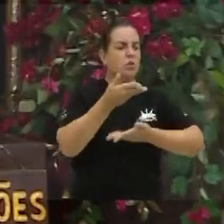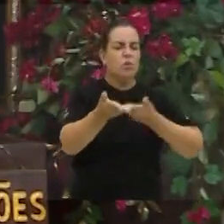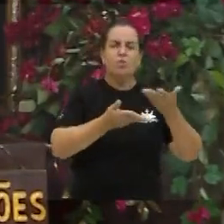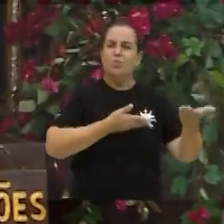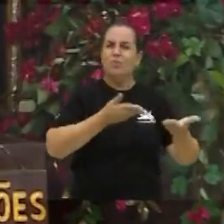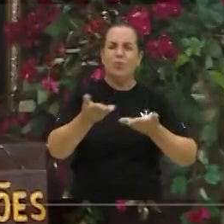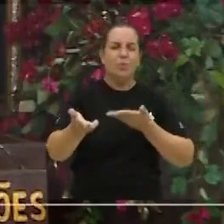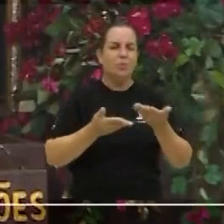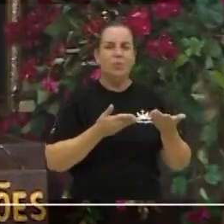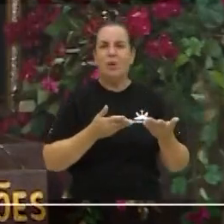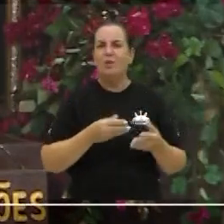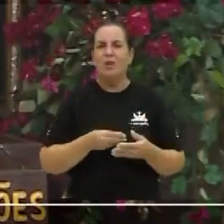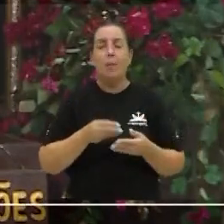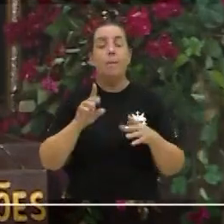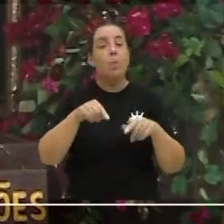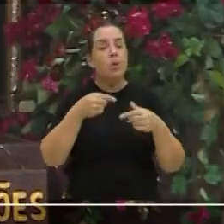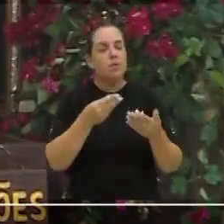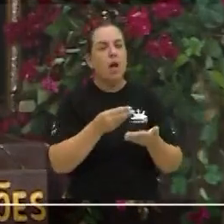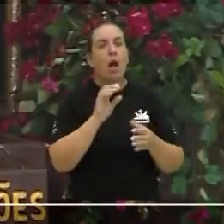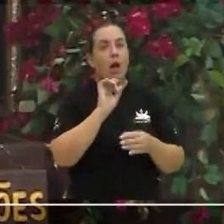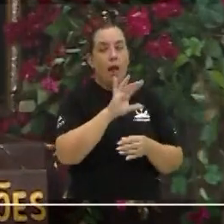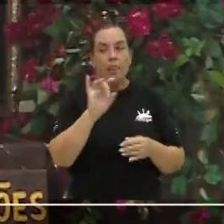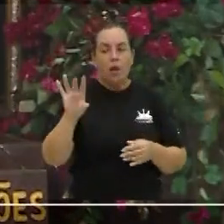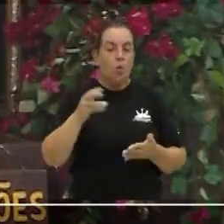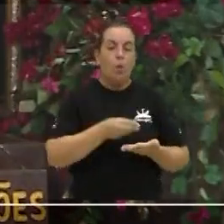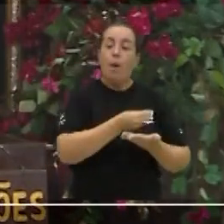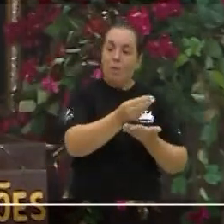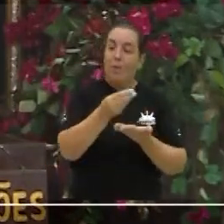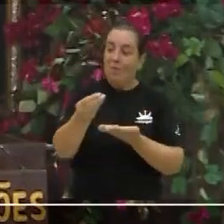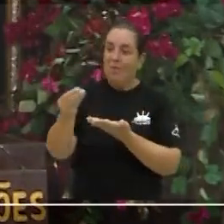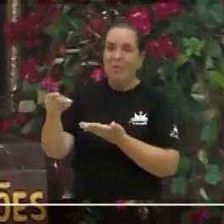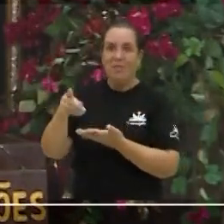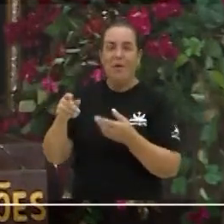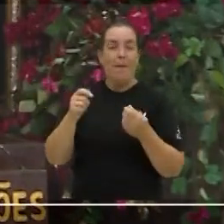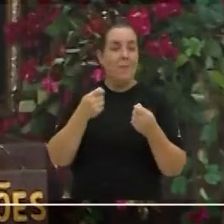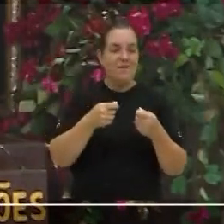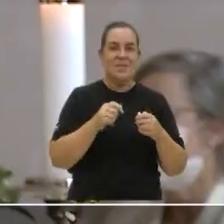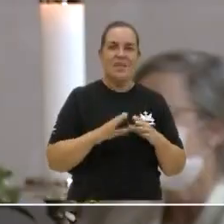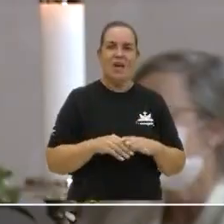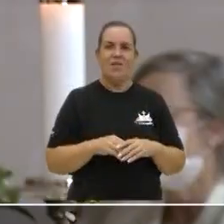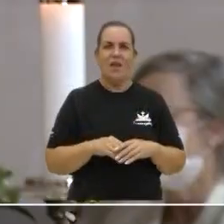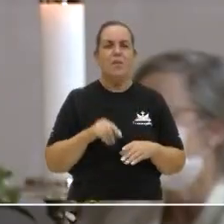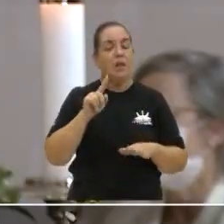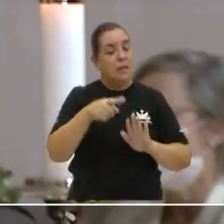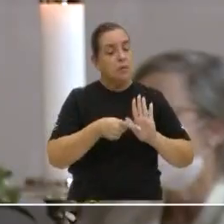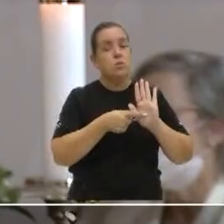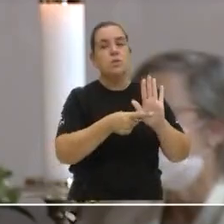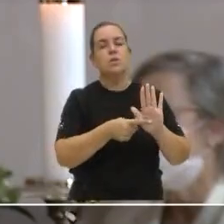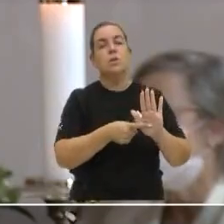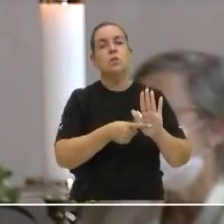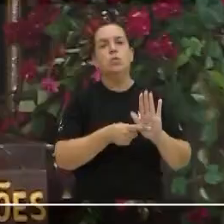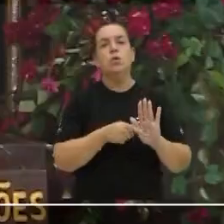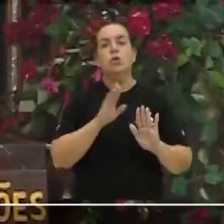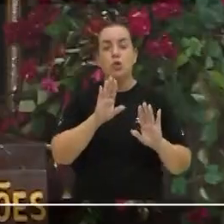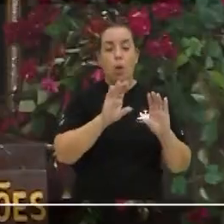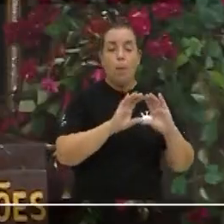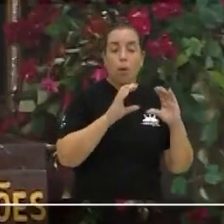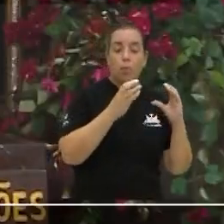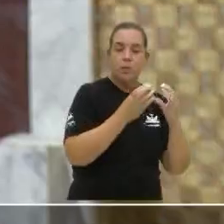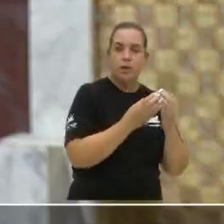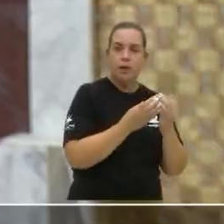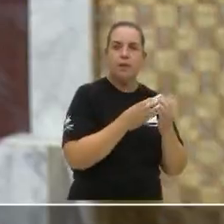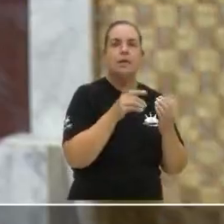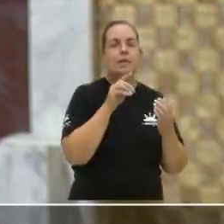apóstolos, depois era distribuído conforme a necessidade de cada um. Aqui mostra já uma comunidade